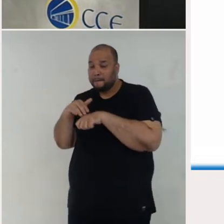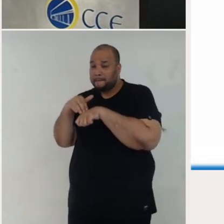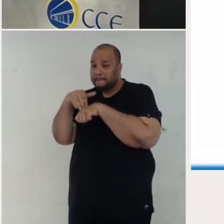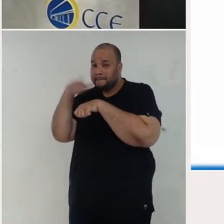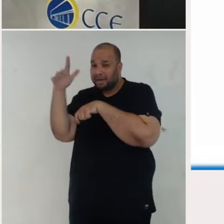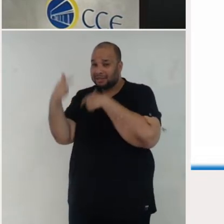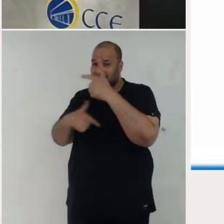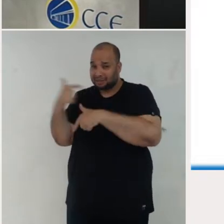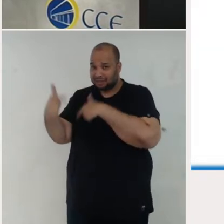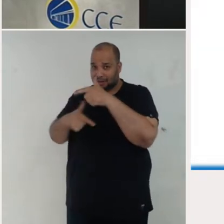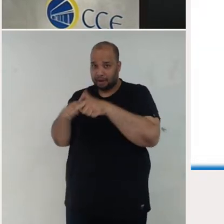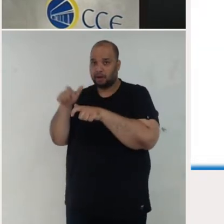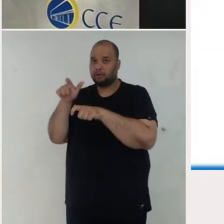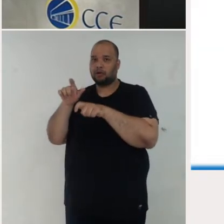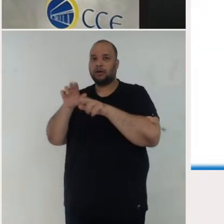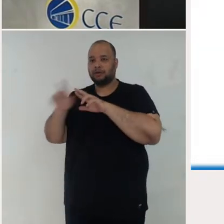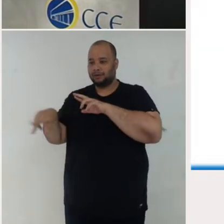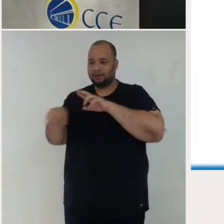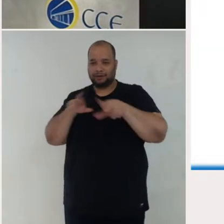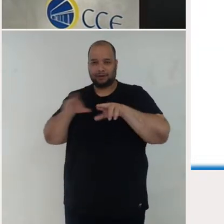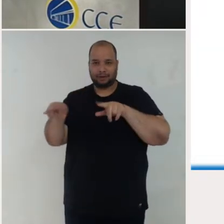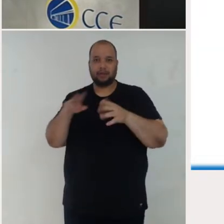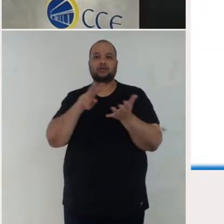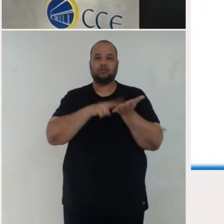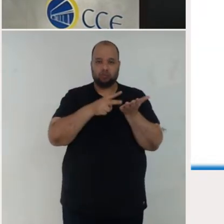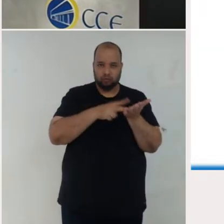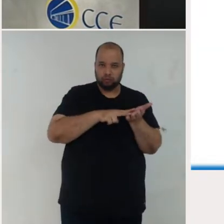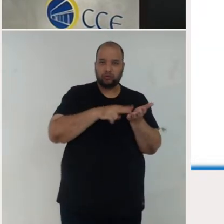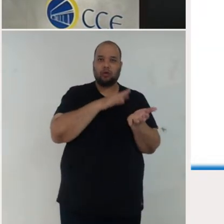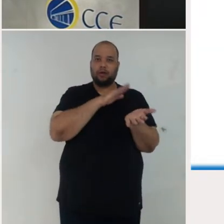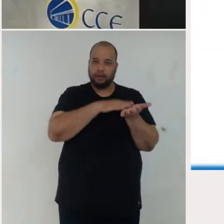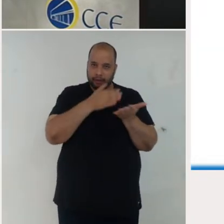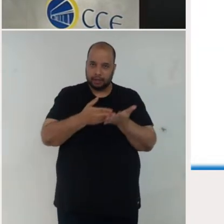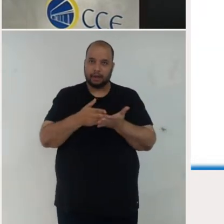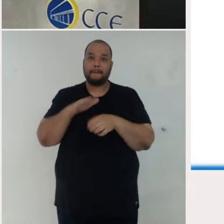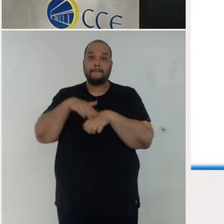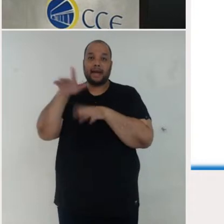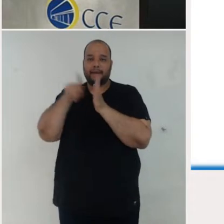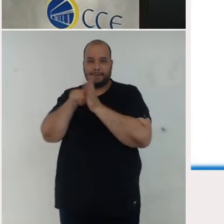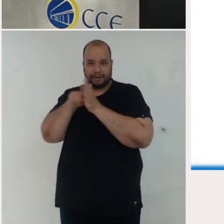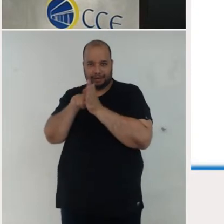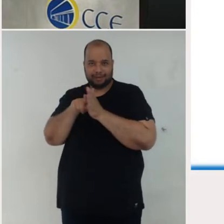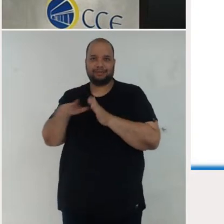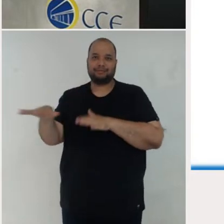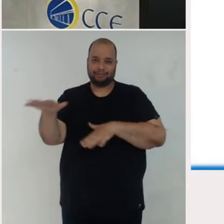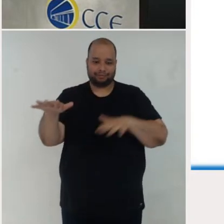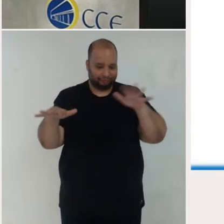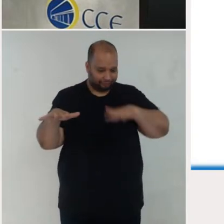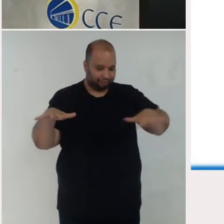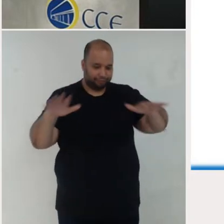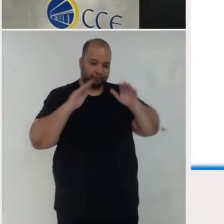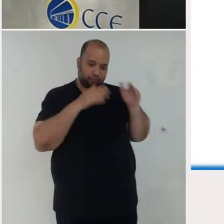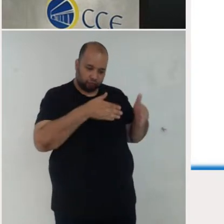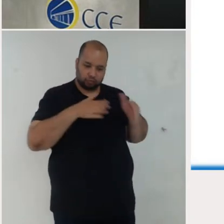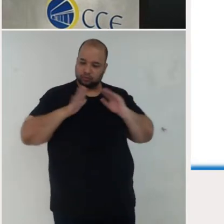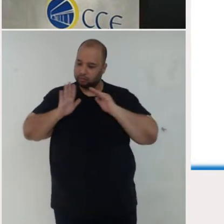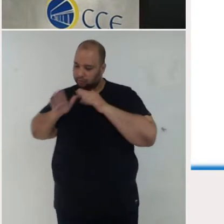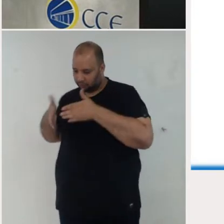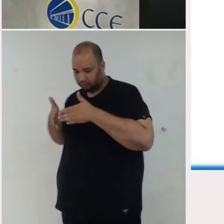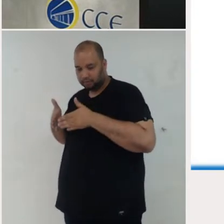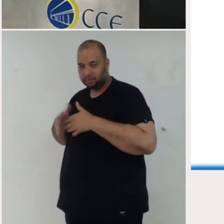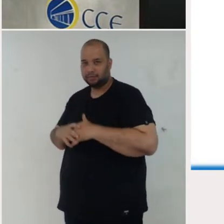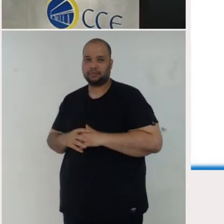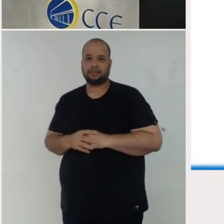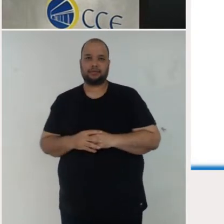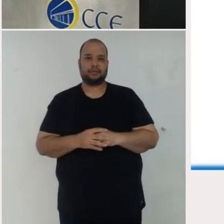distinção dos profissionais, tradutores e intérpretes, e que mais tem pesquisas específicas de tradução e